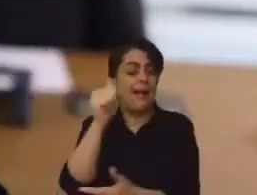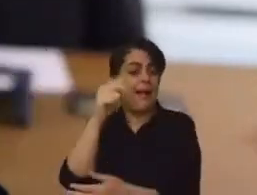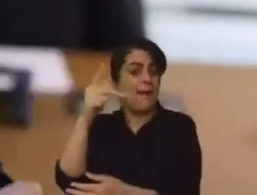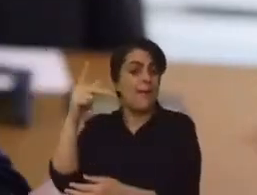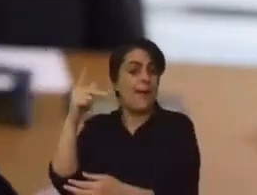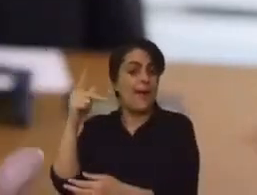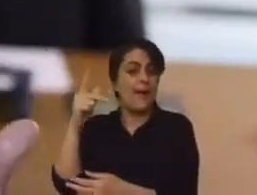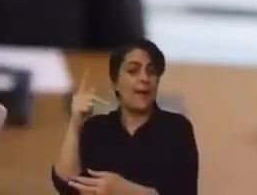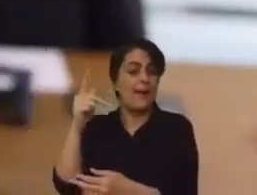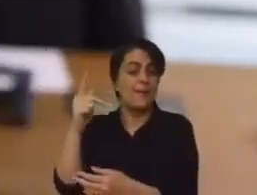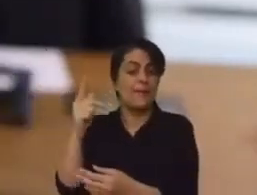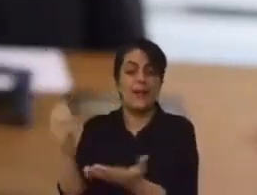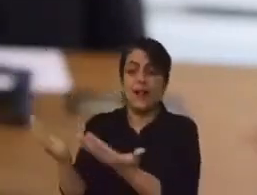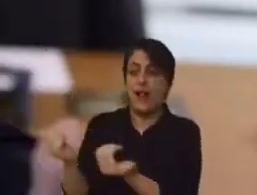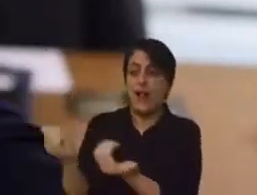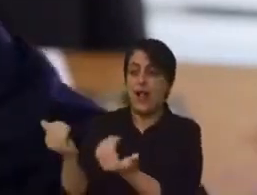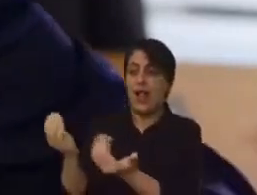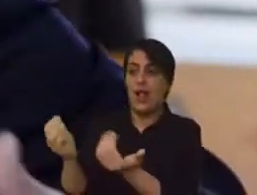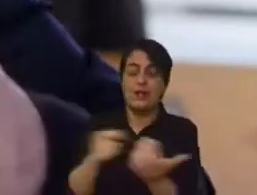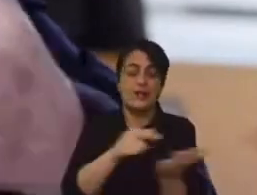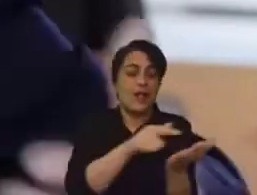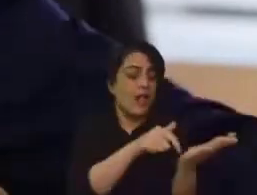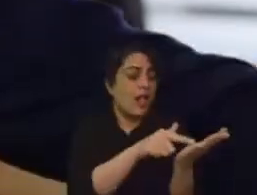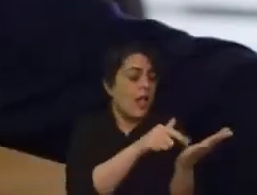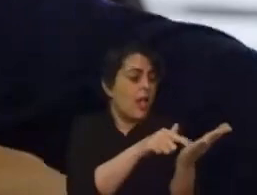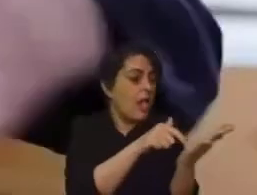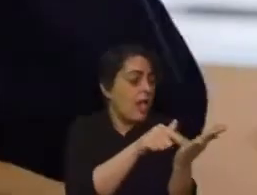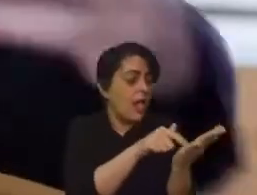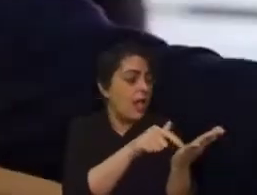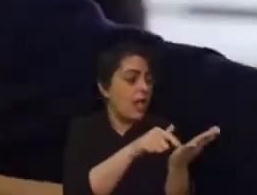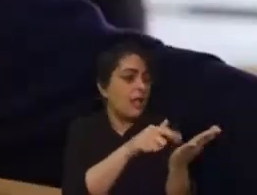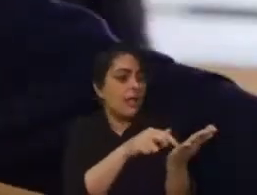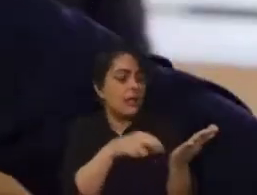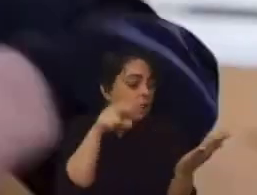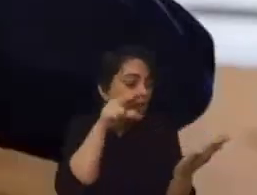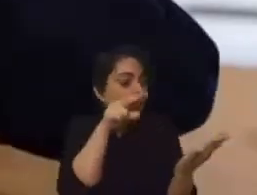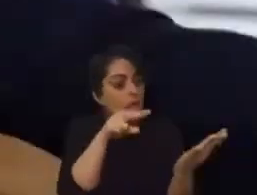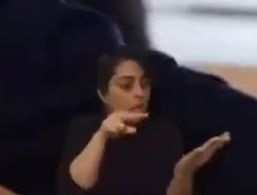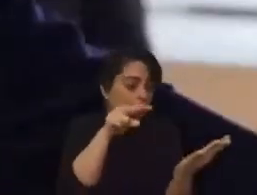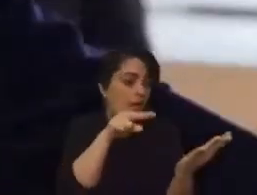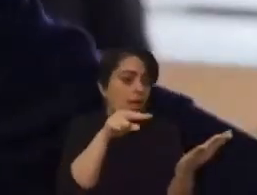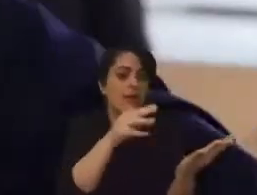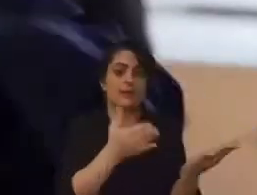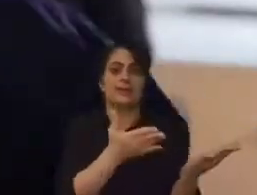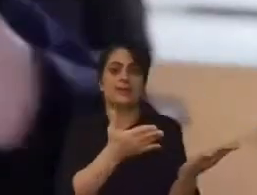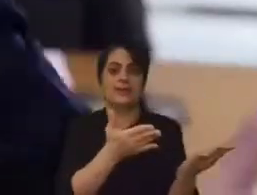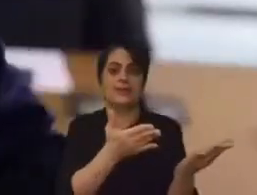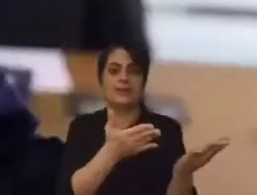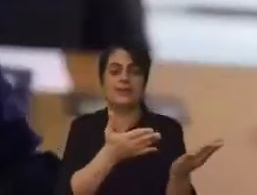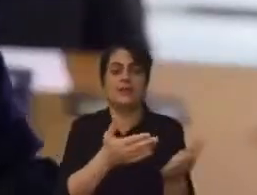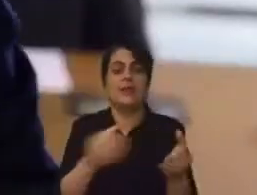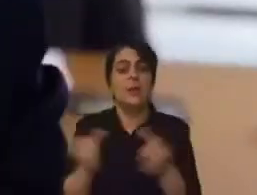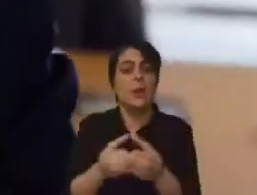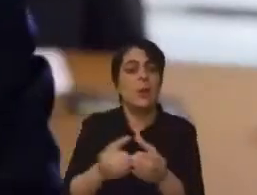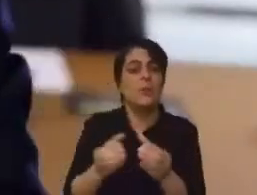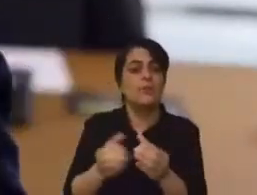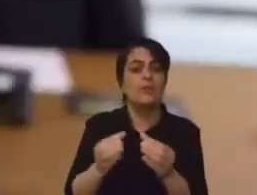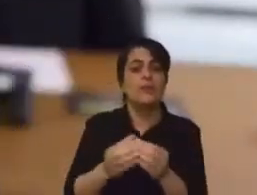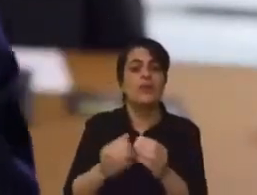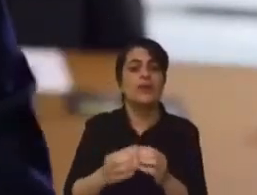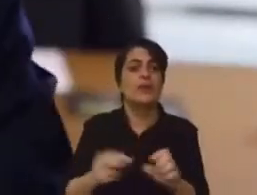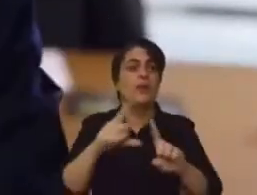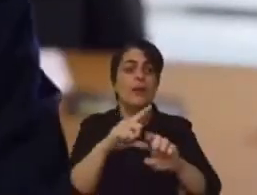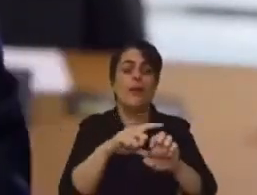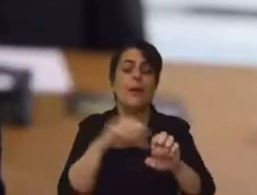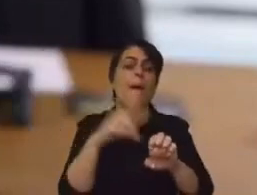nossa juventude, oferecendo emprego como se eles fossem microempreendedores, pequenos empreendedores, médios empreendedores,